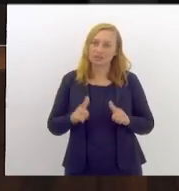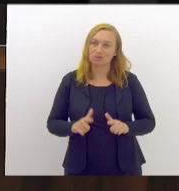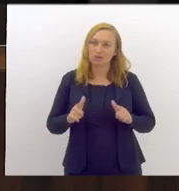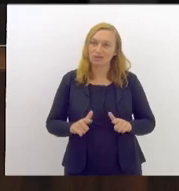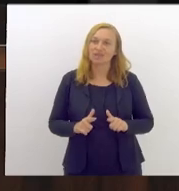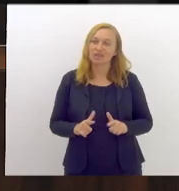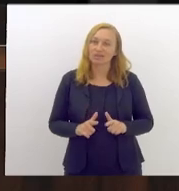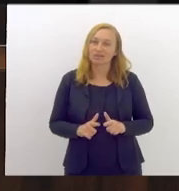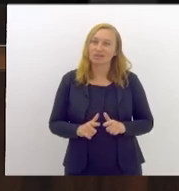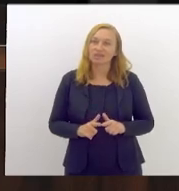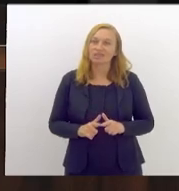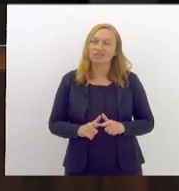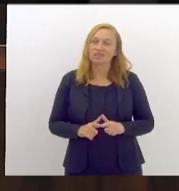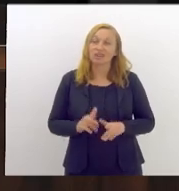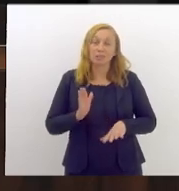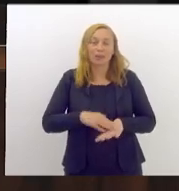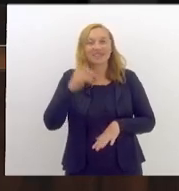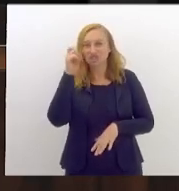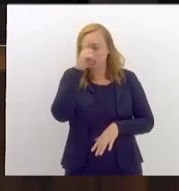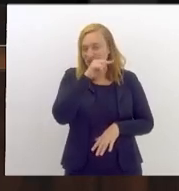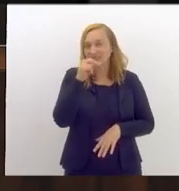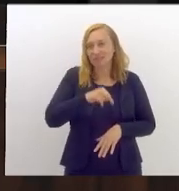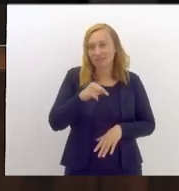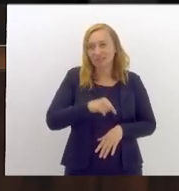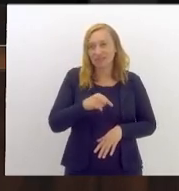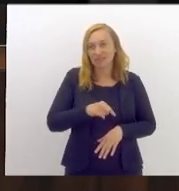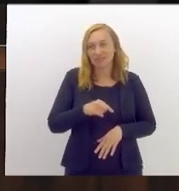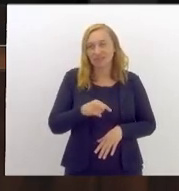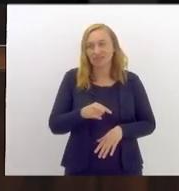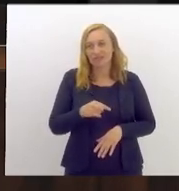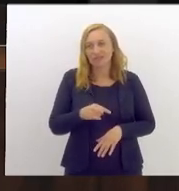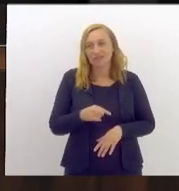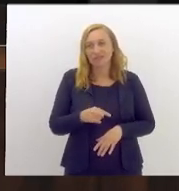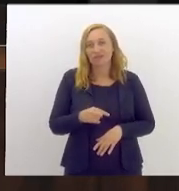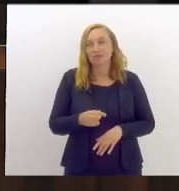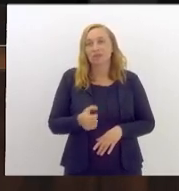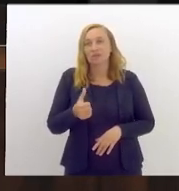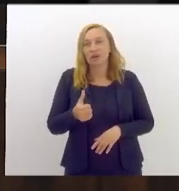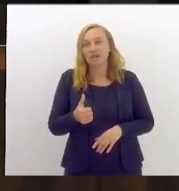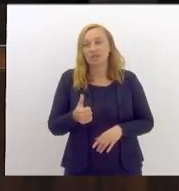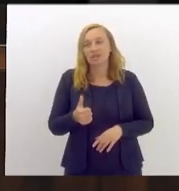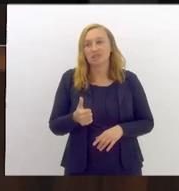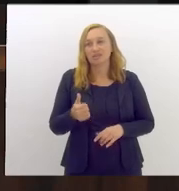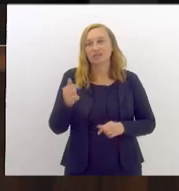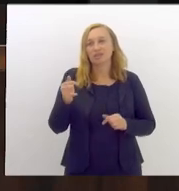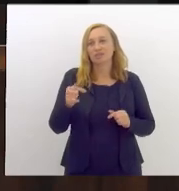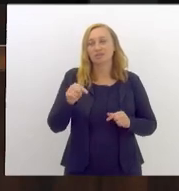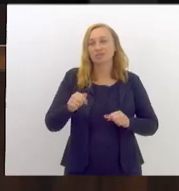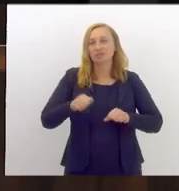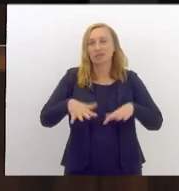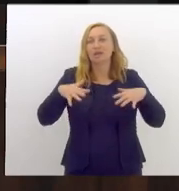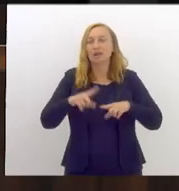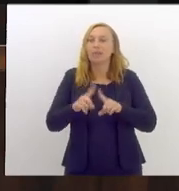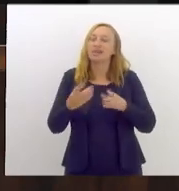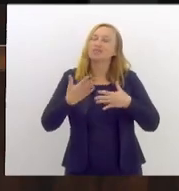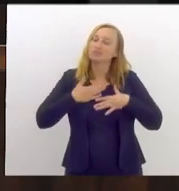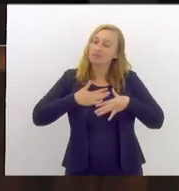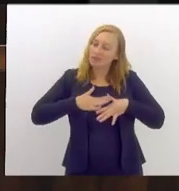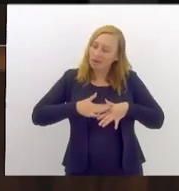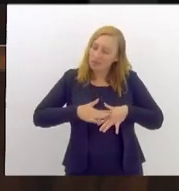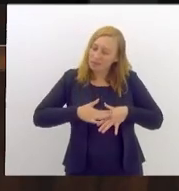nos momentos mais difíceis aqui do enfrentamento quase físico no plenário Mas com muita